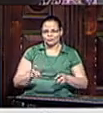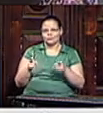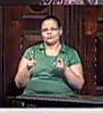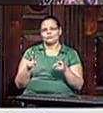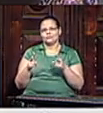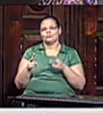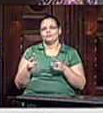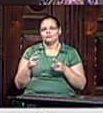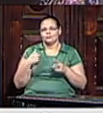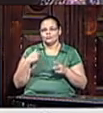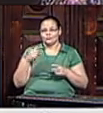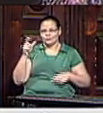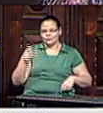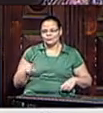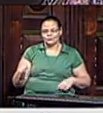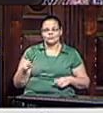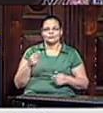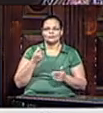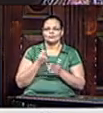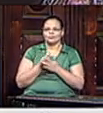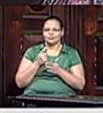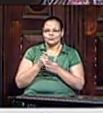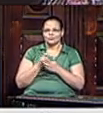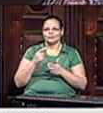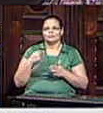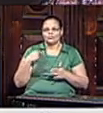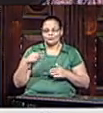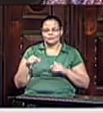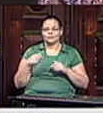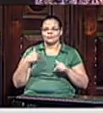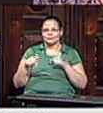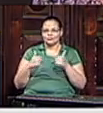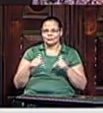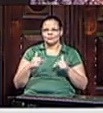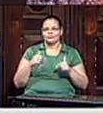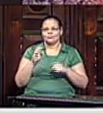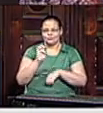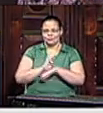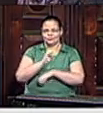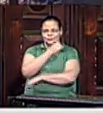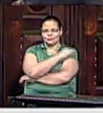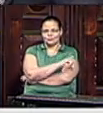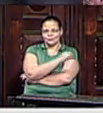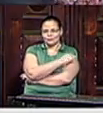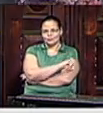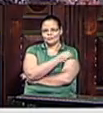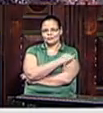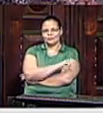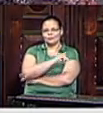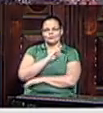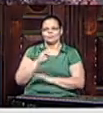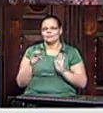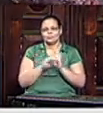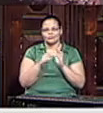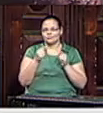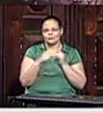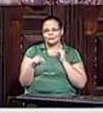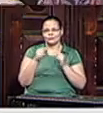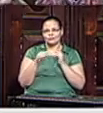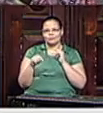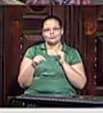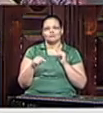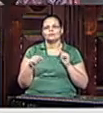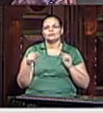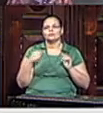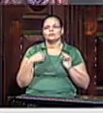essenciais aos consumidores desempregados no âmbito do Estado do Rio de Janeiro. Pareceres das Comissões de Constituição e Justiça pela inconstitucionalidade, concluído por transformação em indicação